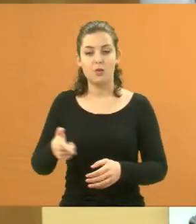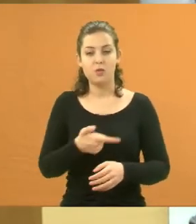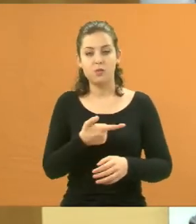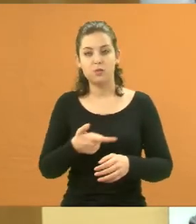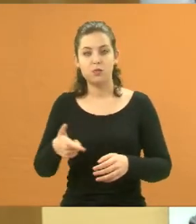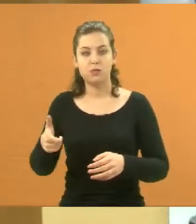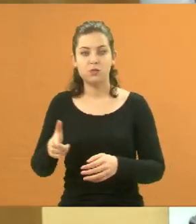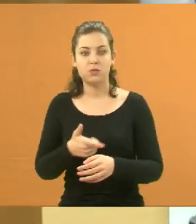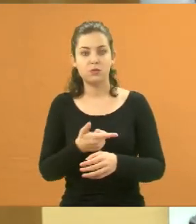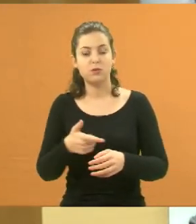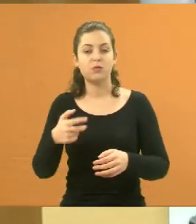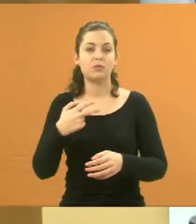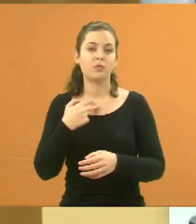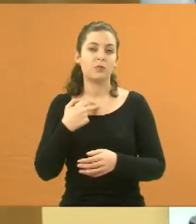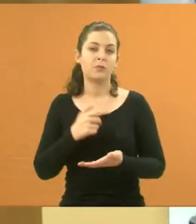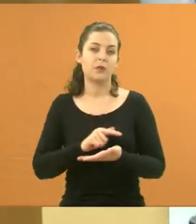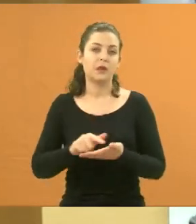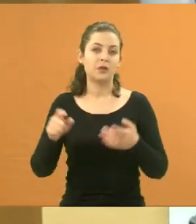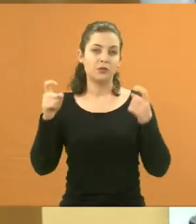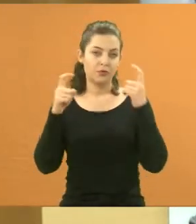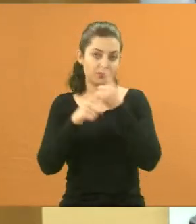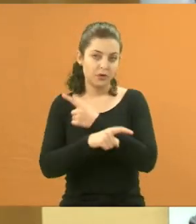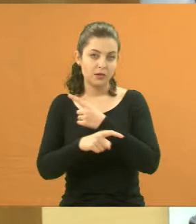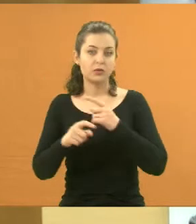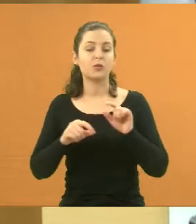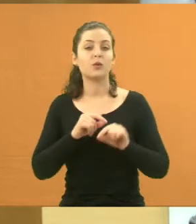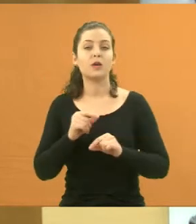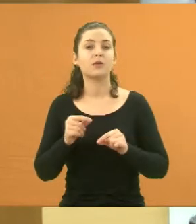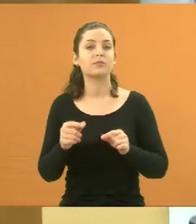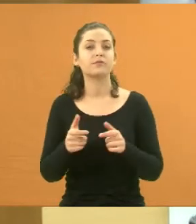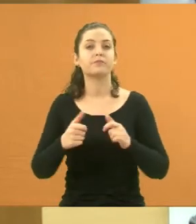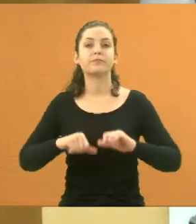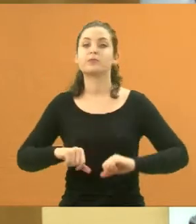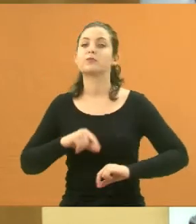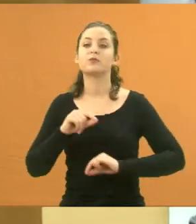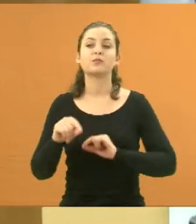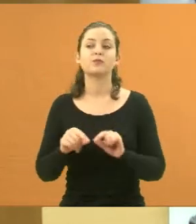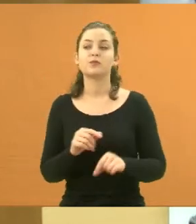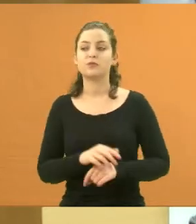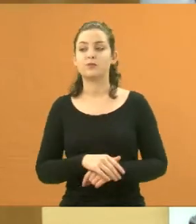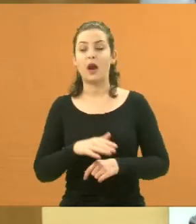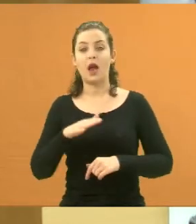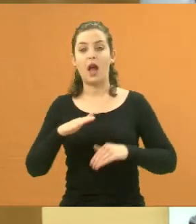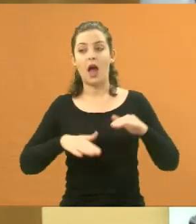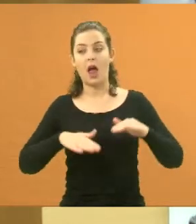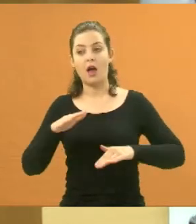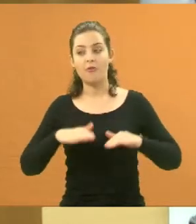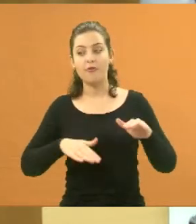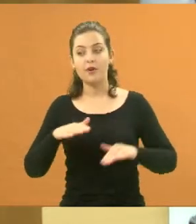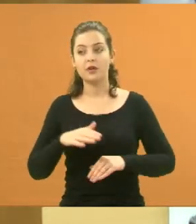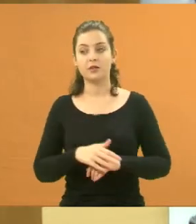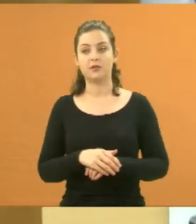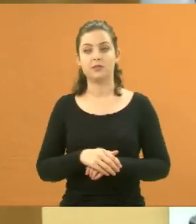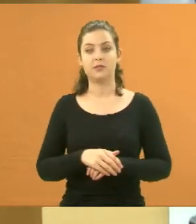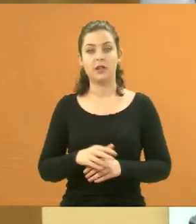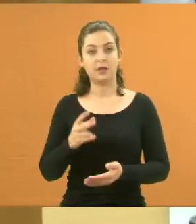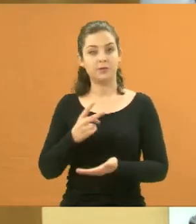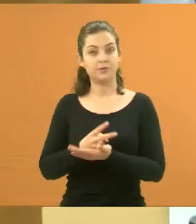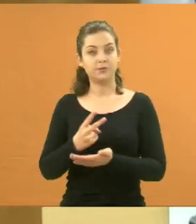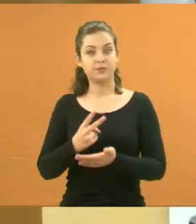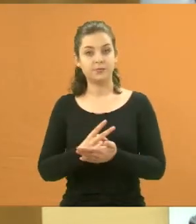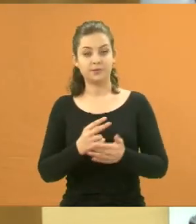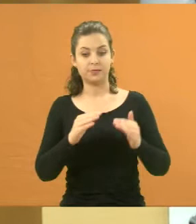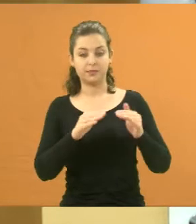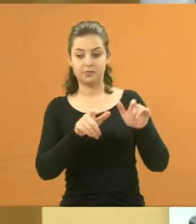manter limpo. Mas assim, a dificuldade maior é que muitas vezes, às vezes, aqueles mesmos vizinhos que